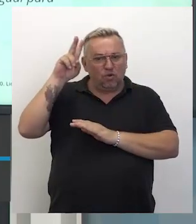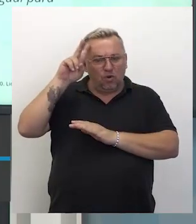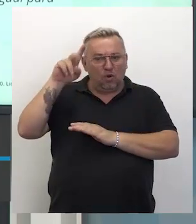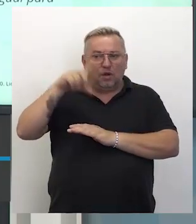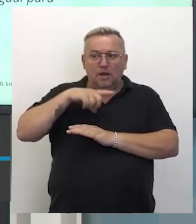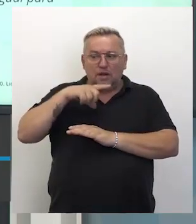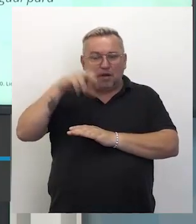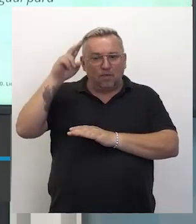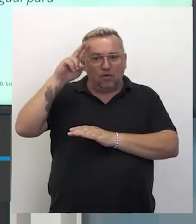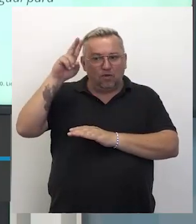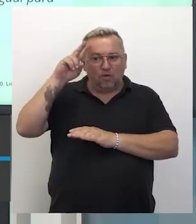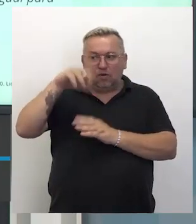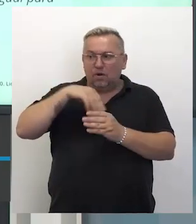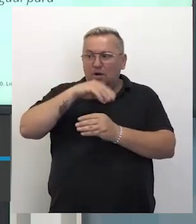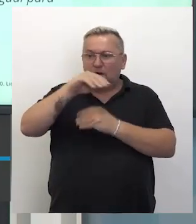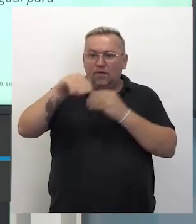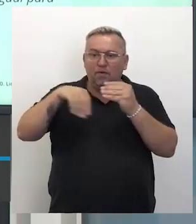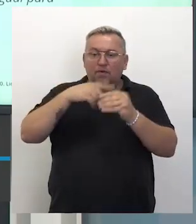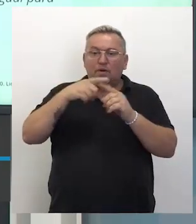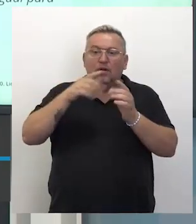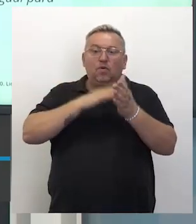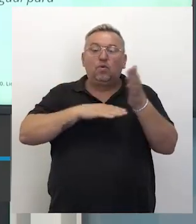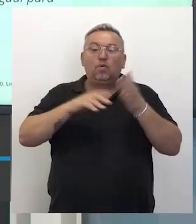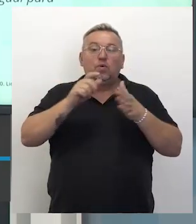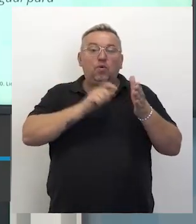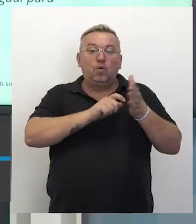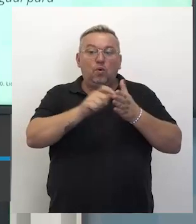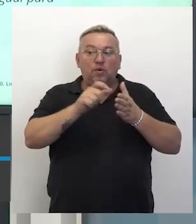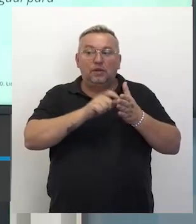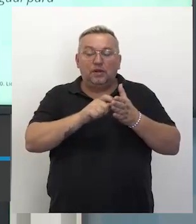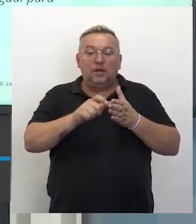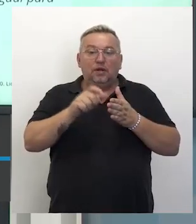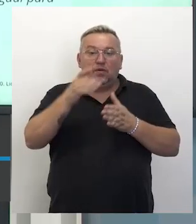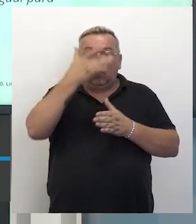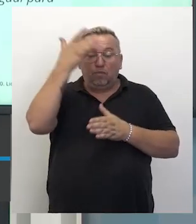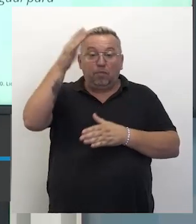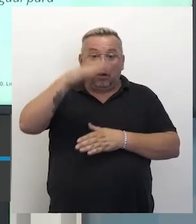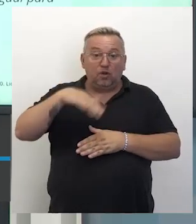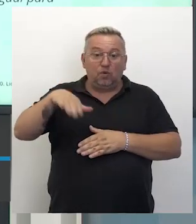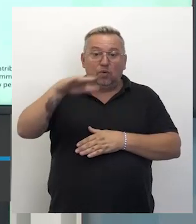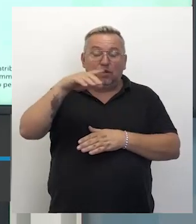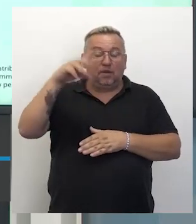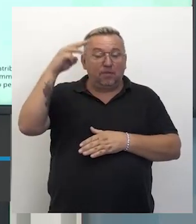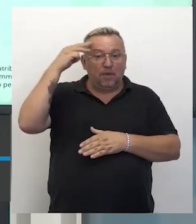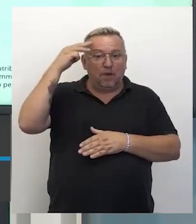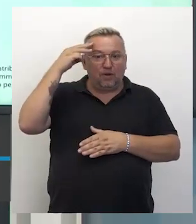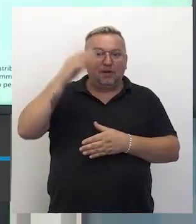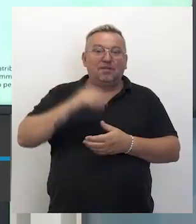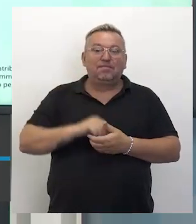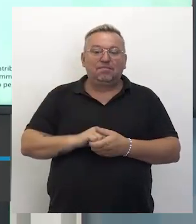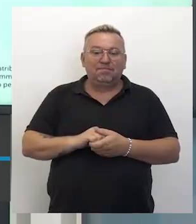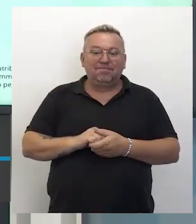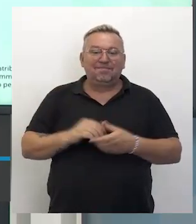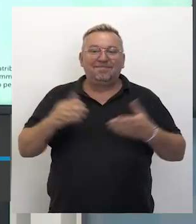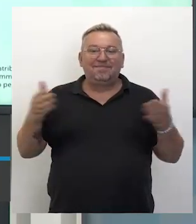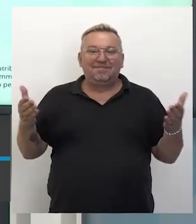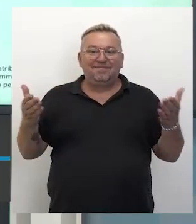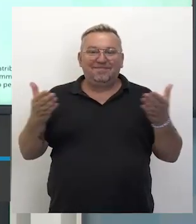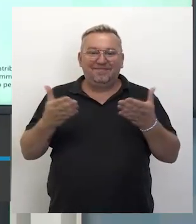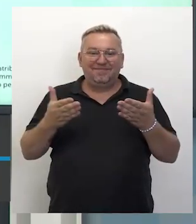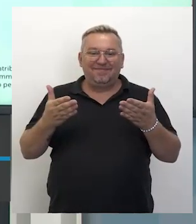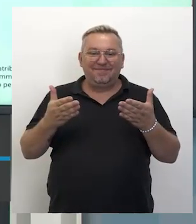tem uma história, ele tem todo um conceito, a construção de civilização, de pessoas e memórias. E agora,